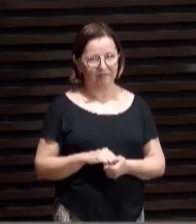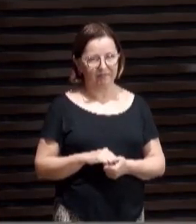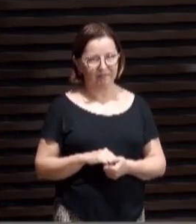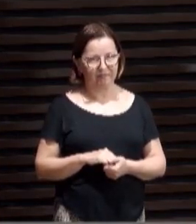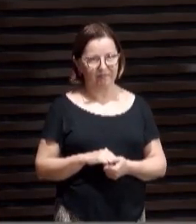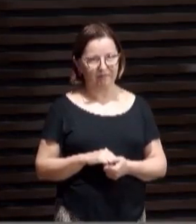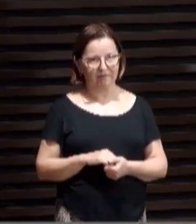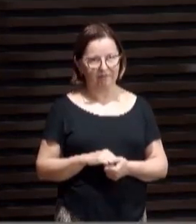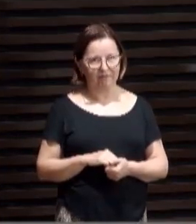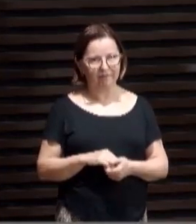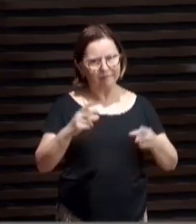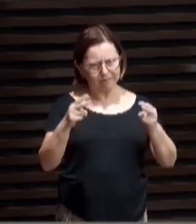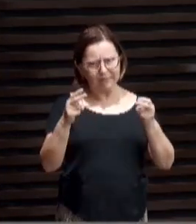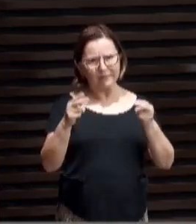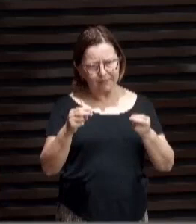Você vê um negócio desse?